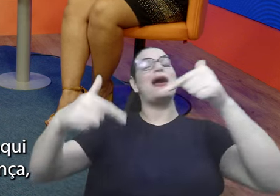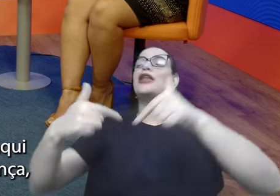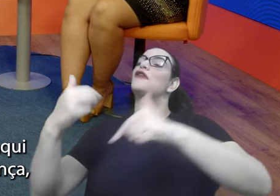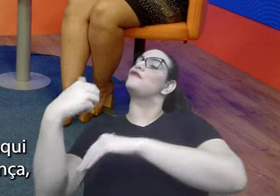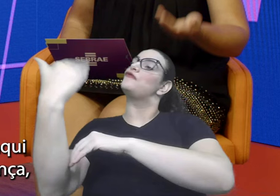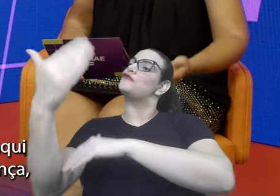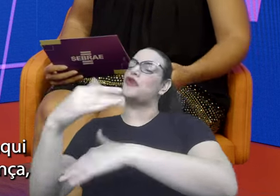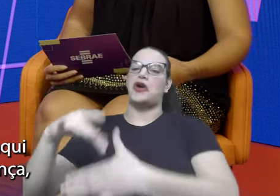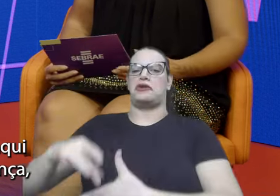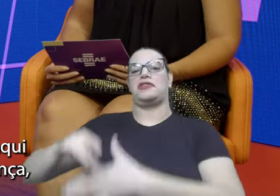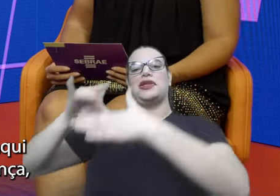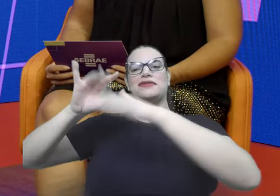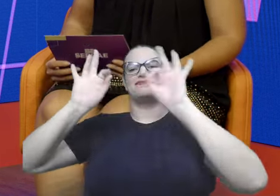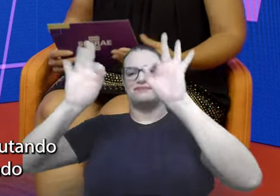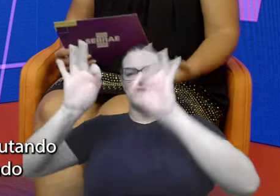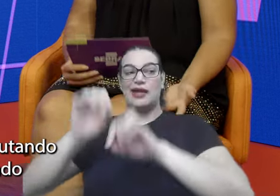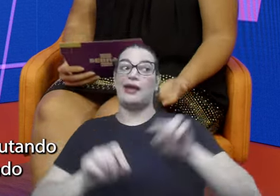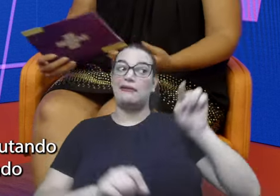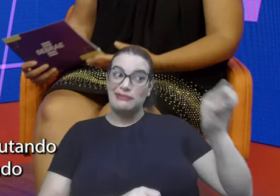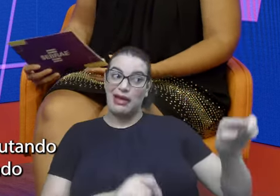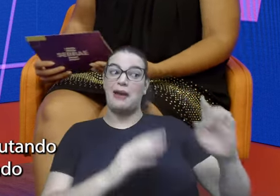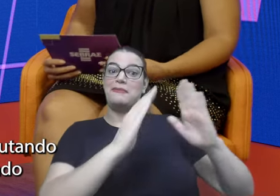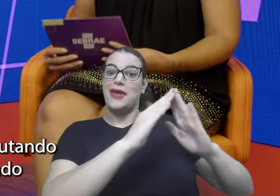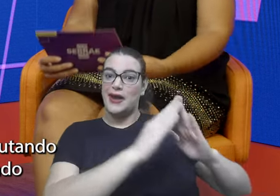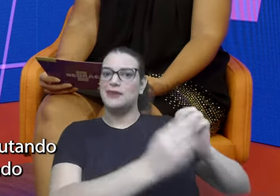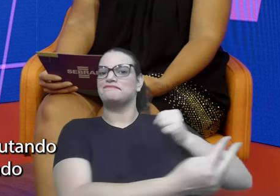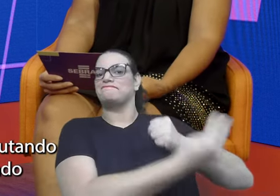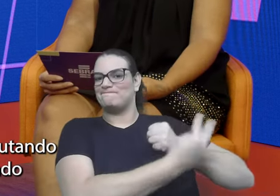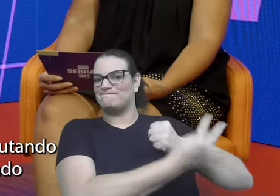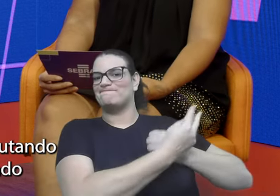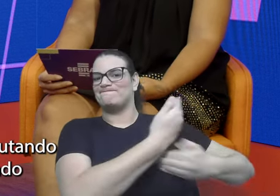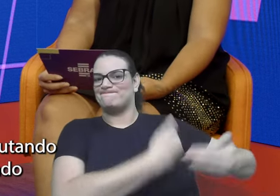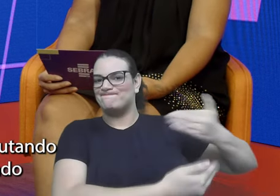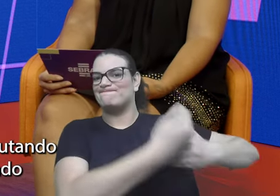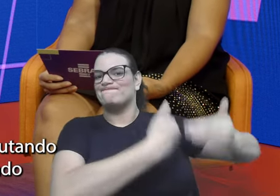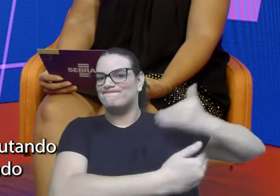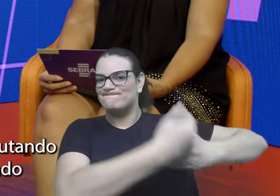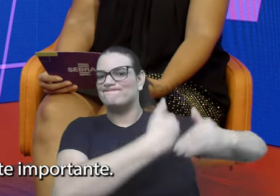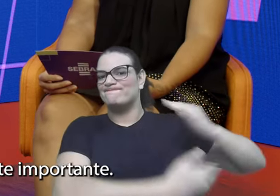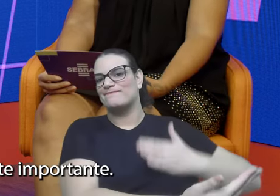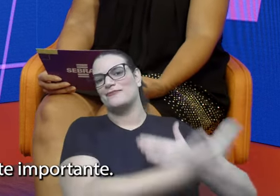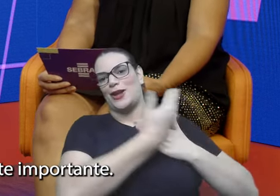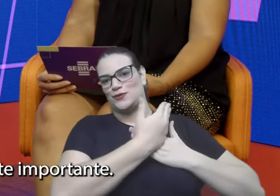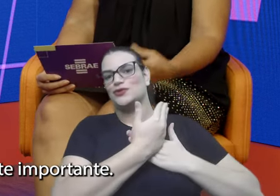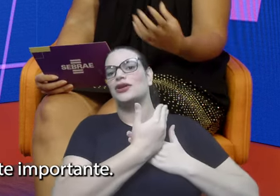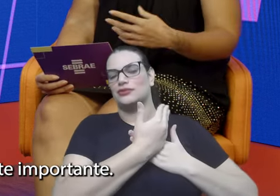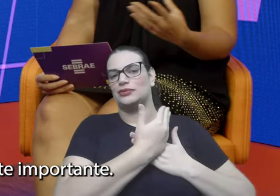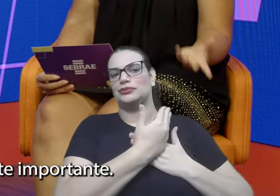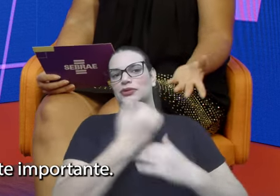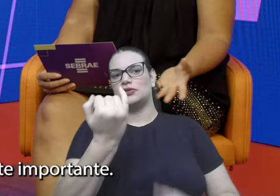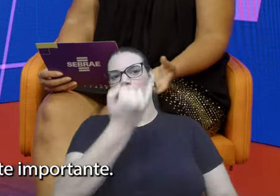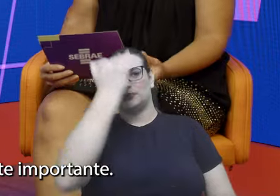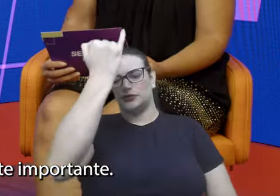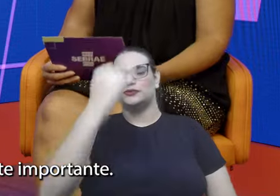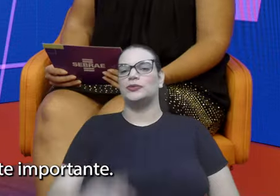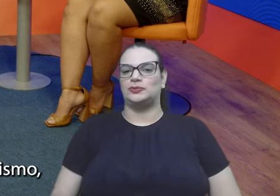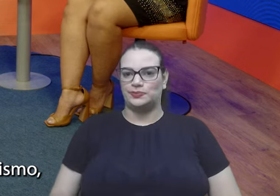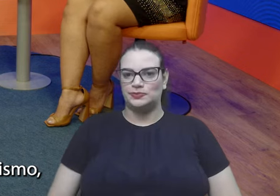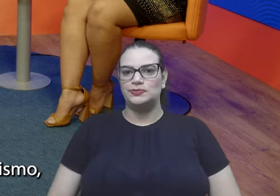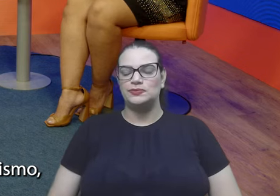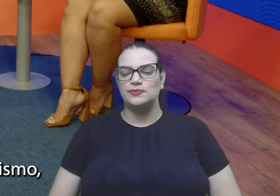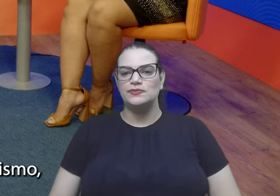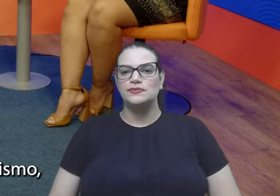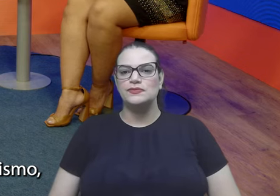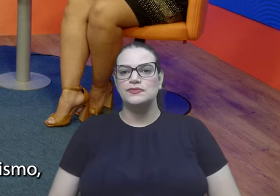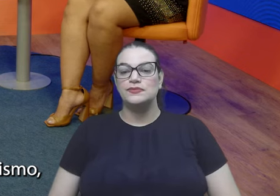exercitando cargo de liderança existem pessoas que tão executando todo esse trabalho do Cuidado pra gente então isso é extr o